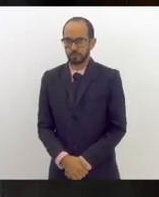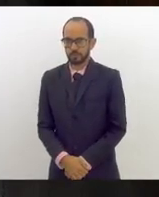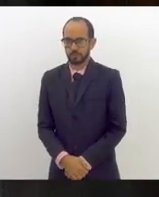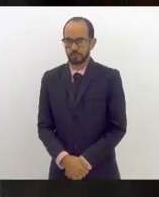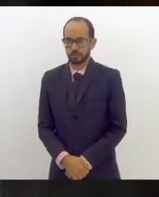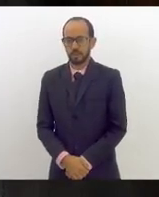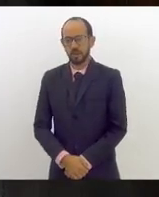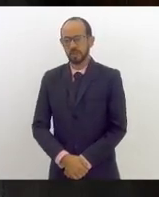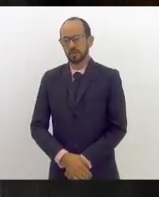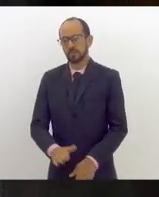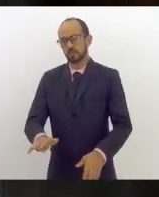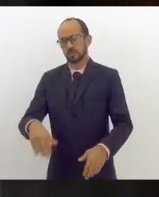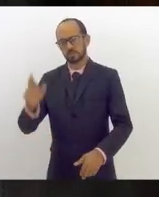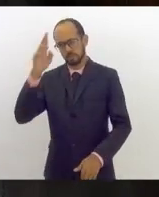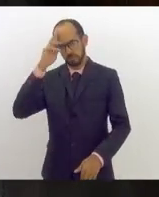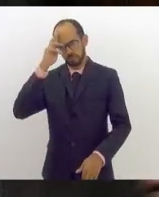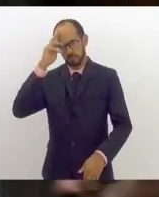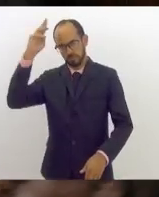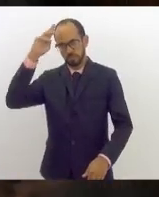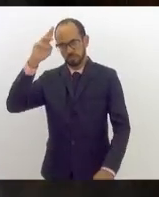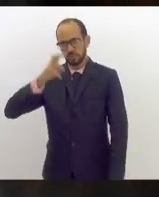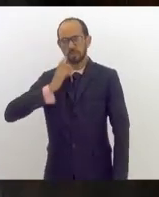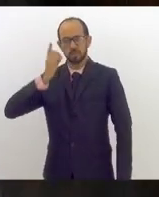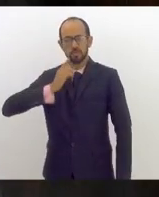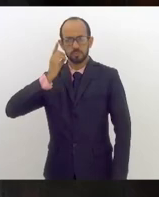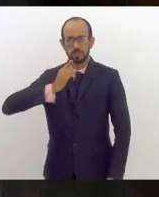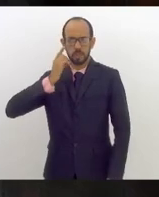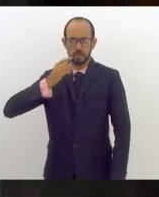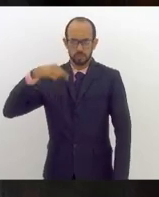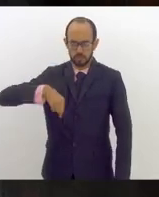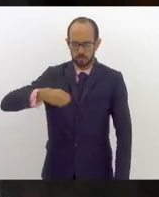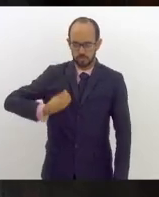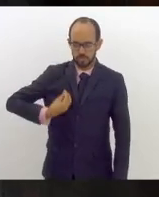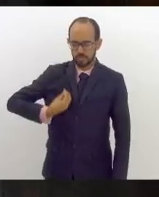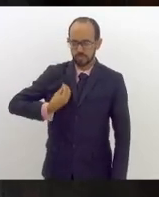senhoras e senhores deputados presentes